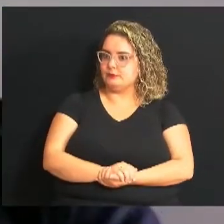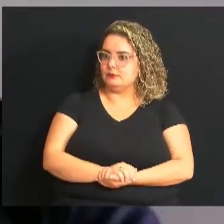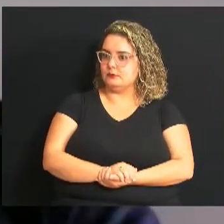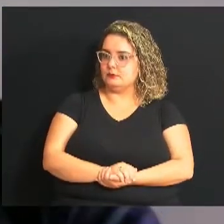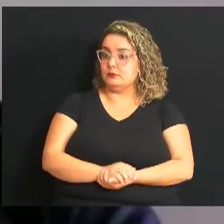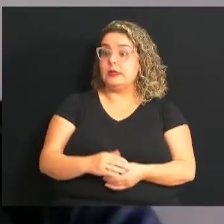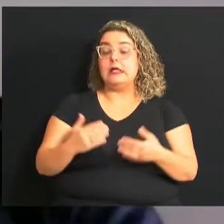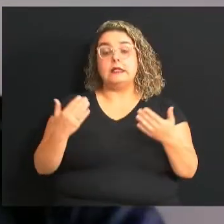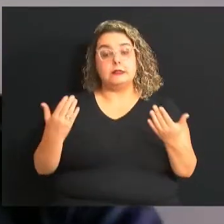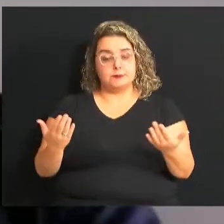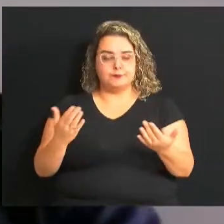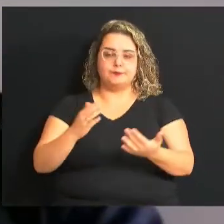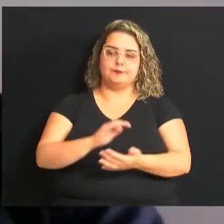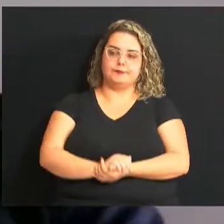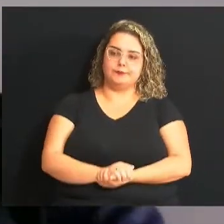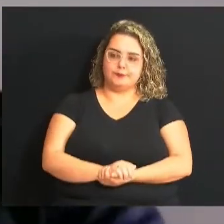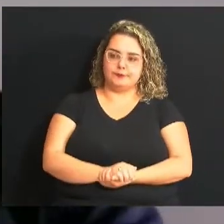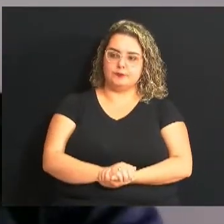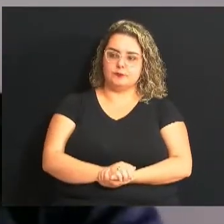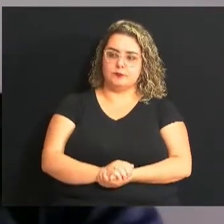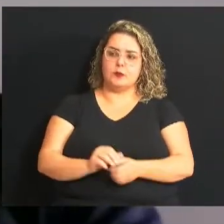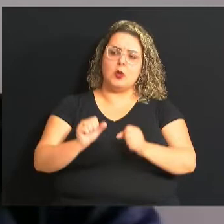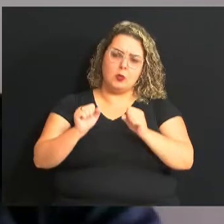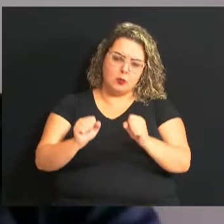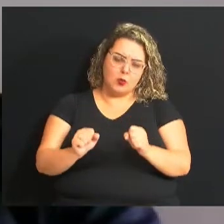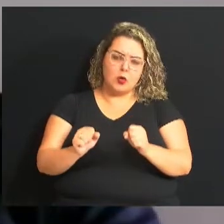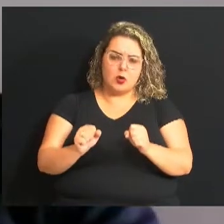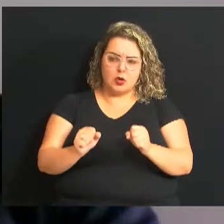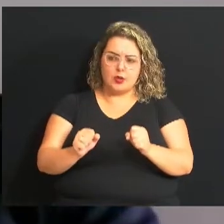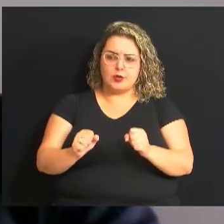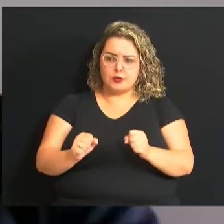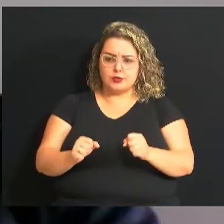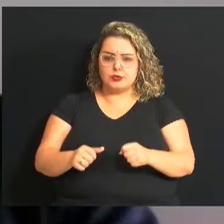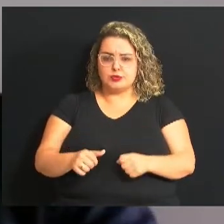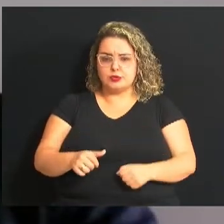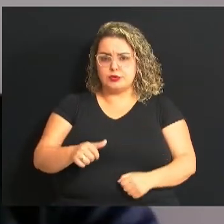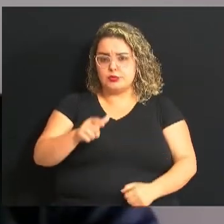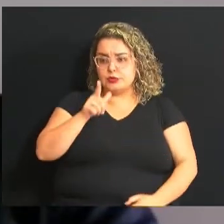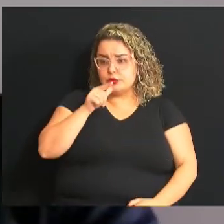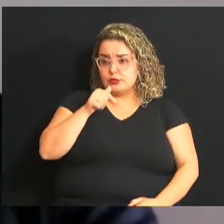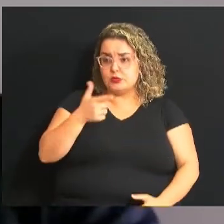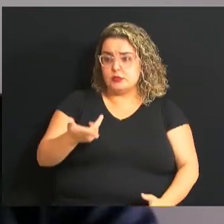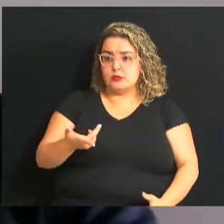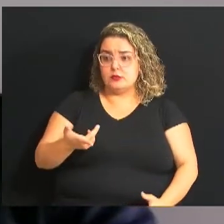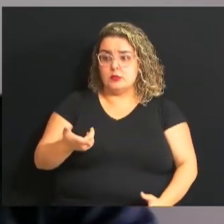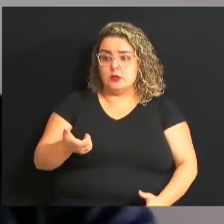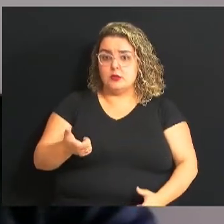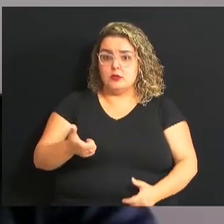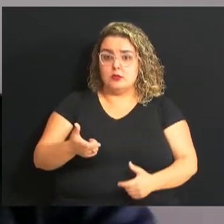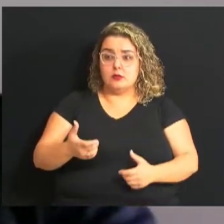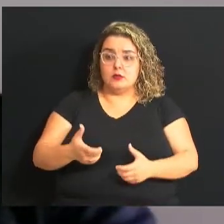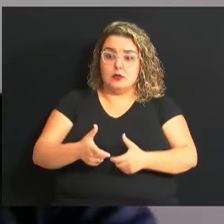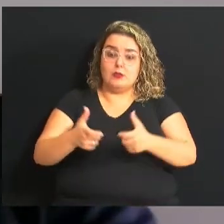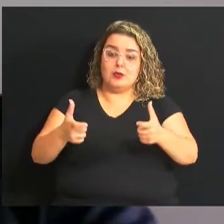Então, você pode até ingerir líquido, só que assim, o líquido ele vai aumentar o volume gástrico, né?